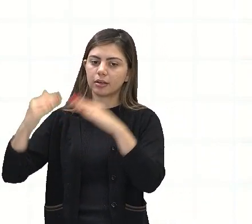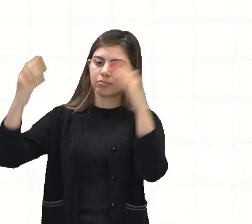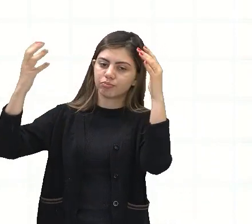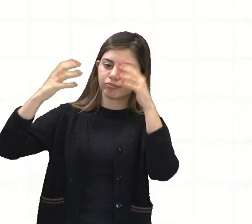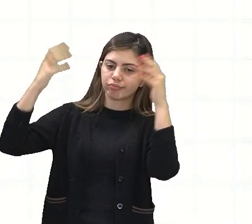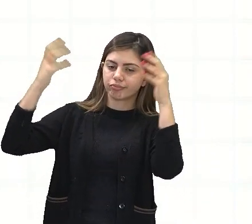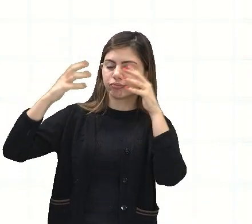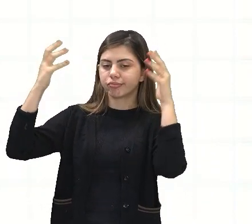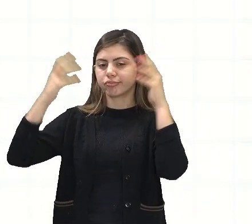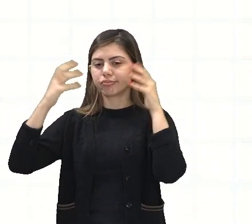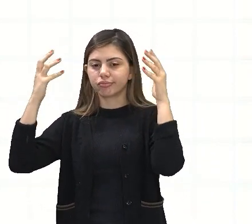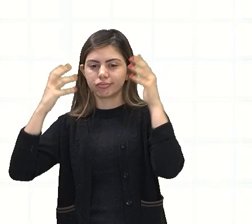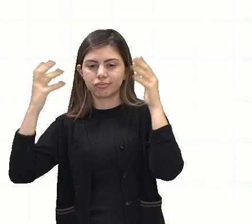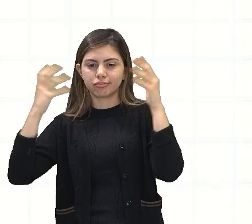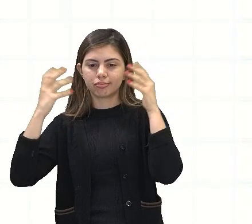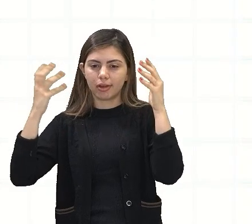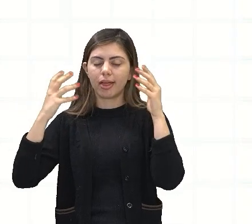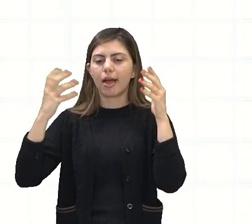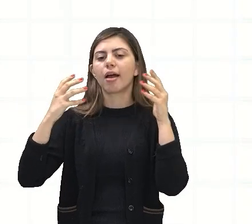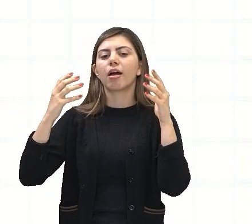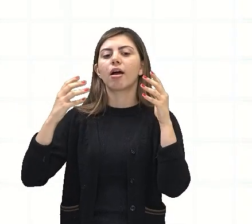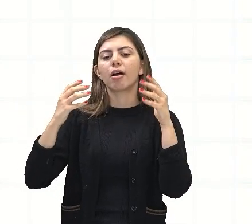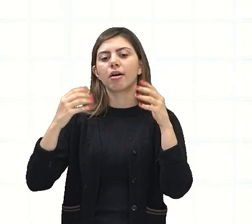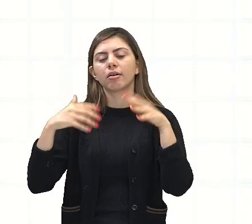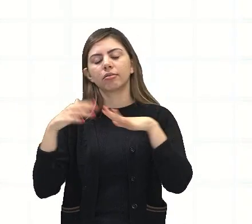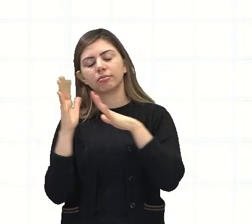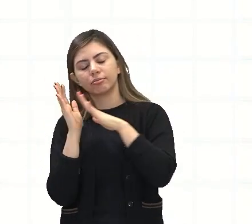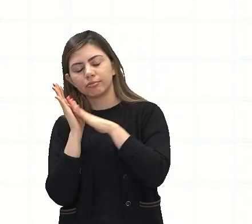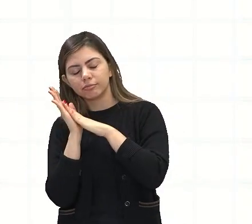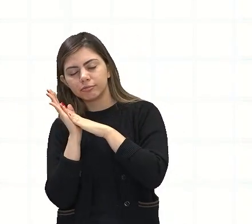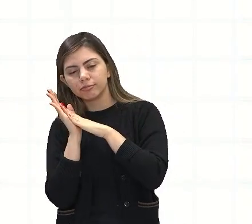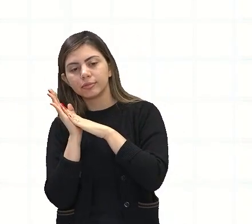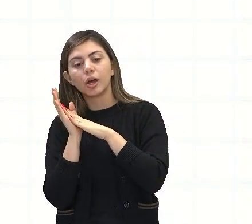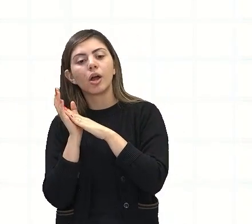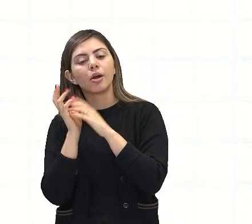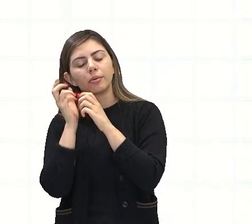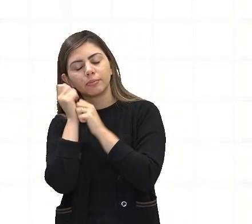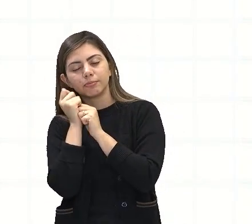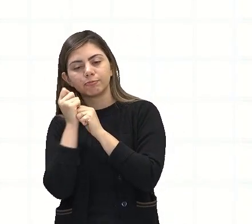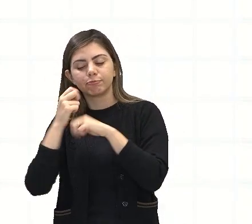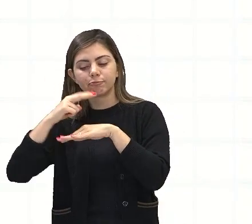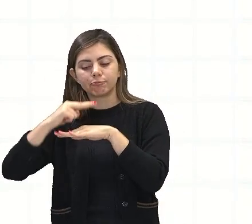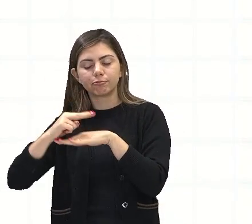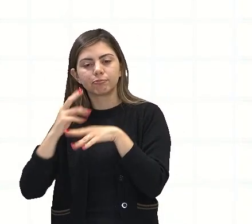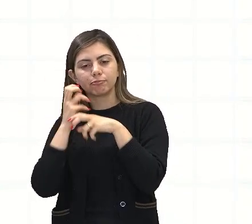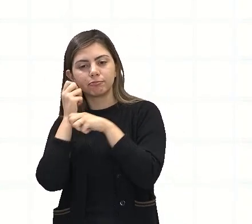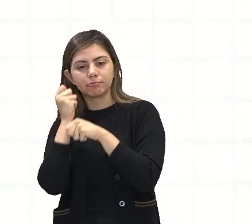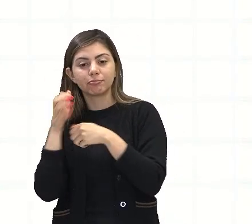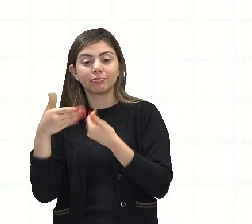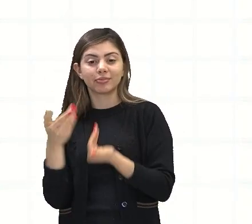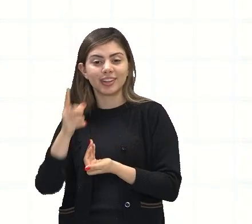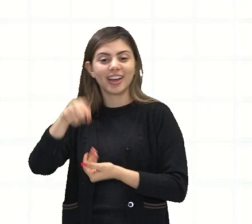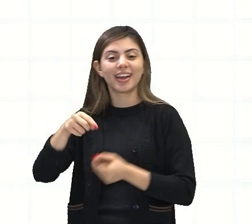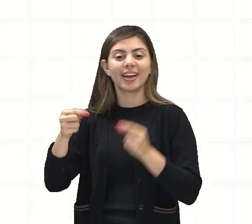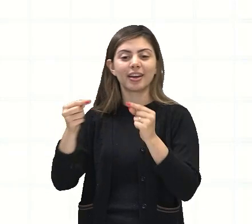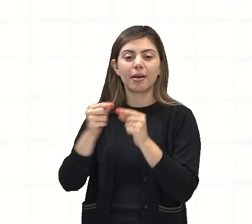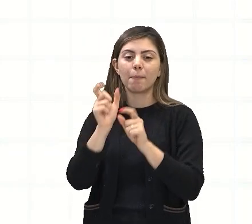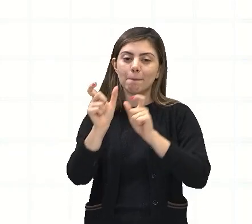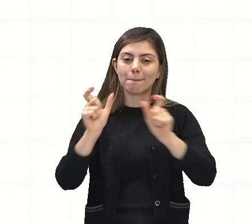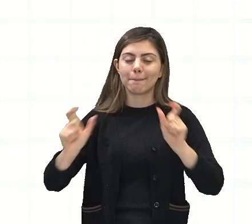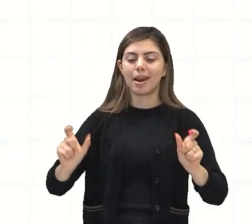pretérito perfeito, tomou banho, né? Deitou, e que mais que ele fez? Dormiu. Nós temos aqui as ações. Então, nós